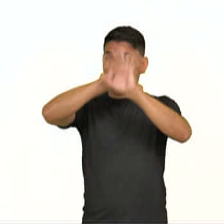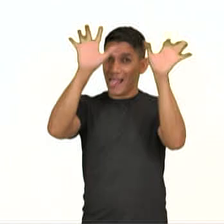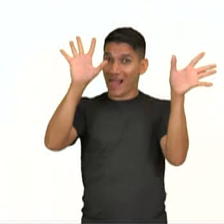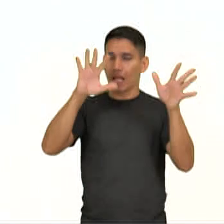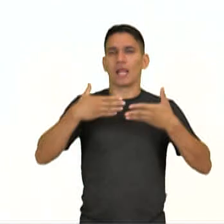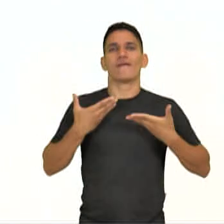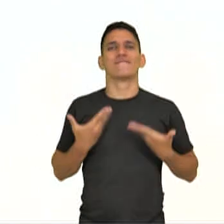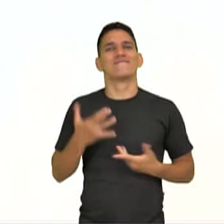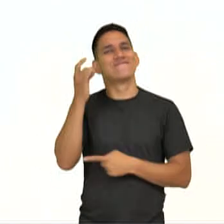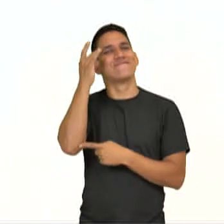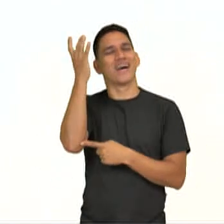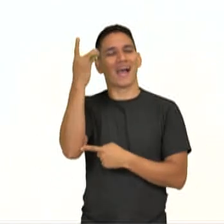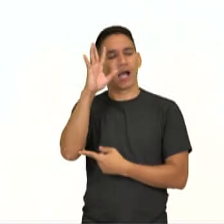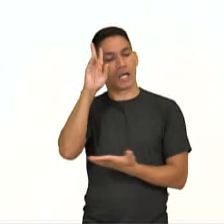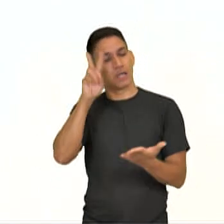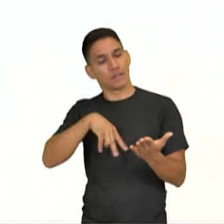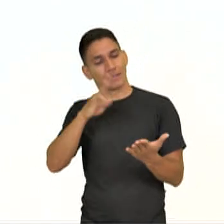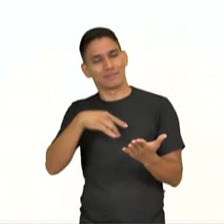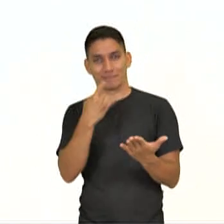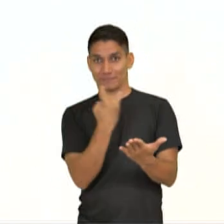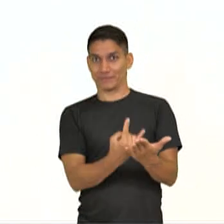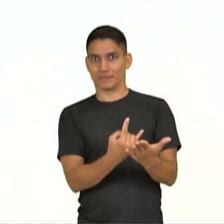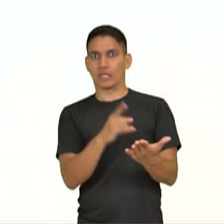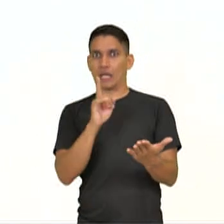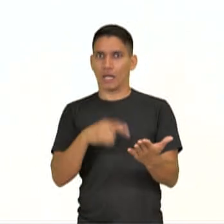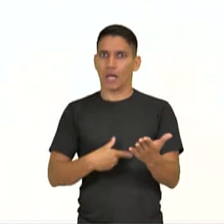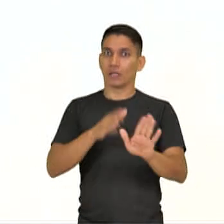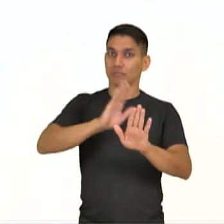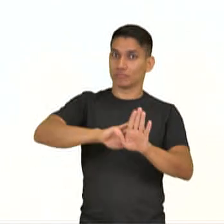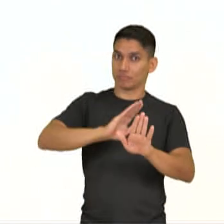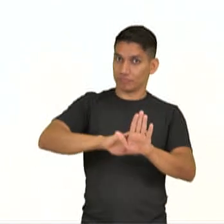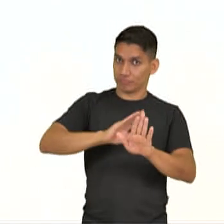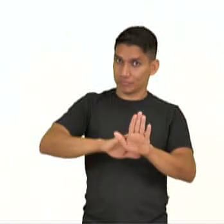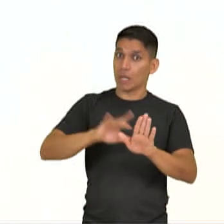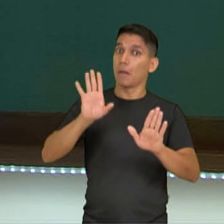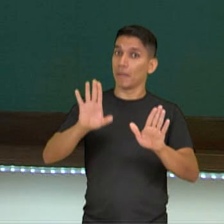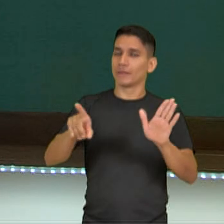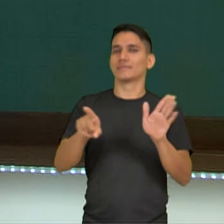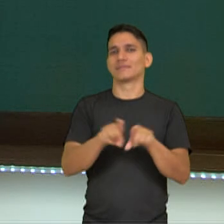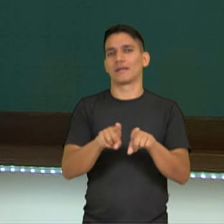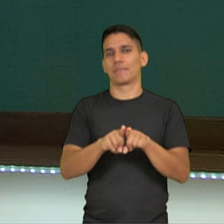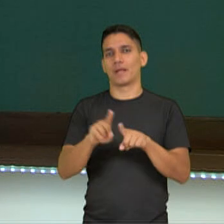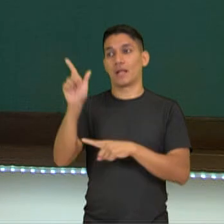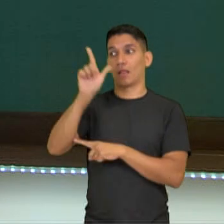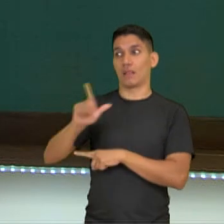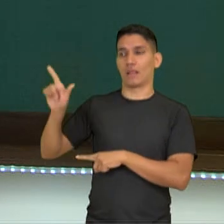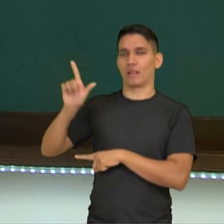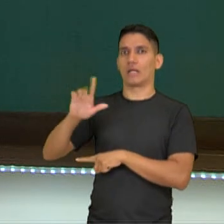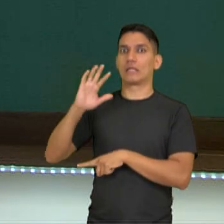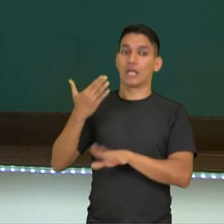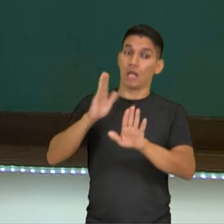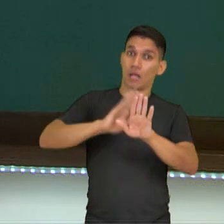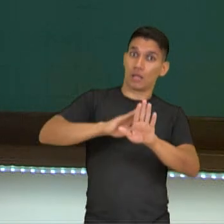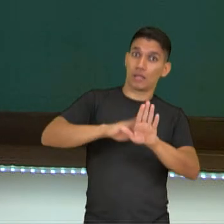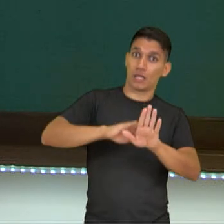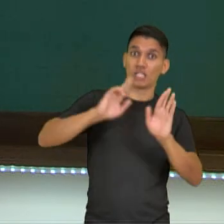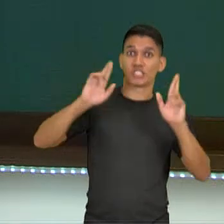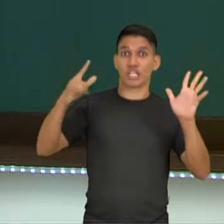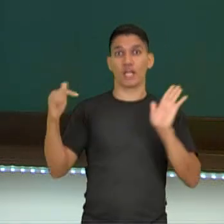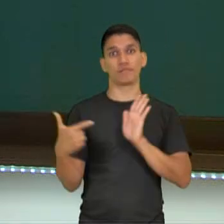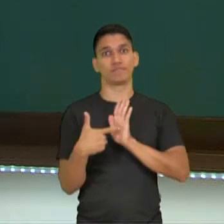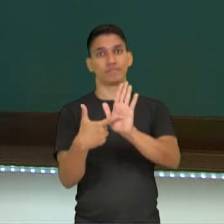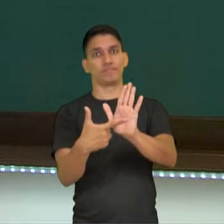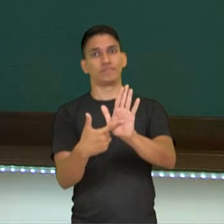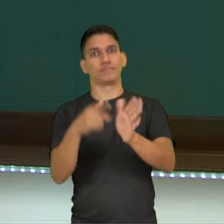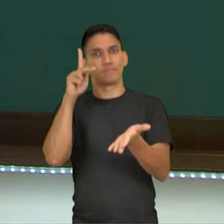leve, conotativa e literária, né? Então a linguagem conotativa ela se difere da linguagem denotativa, né? Porque a